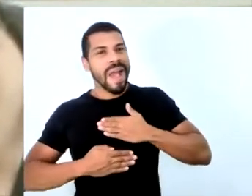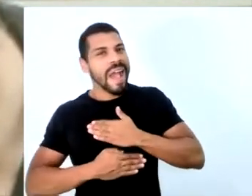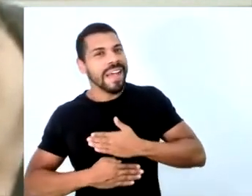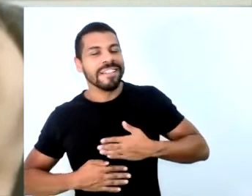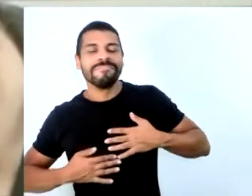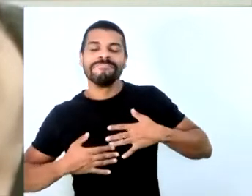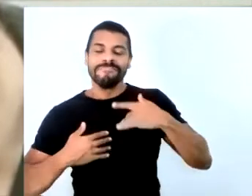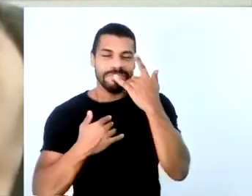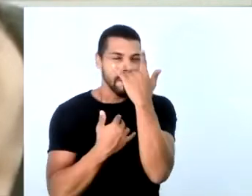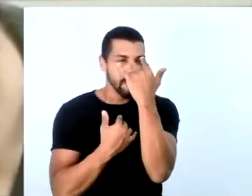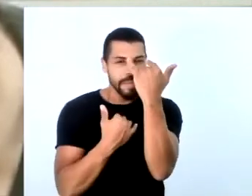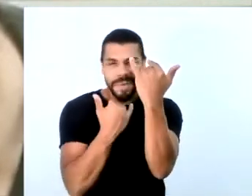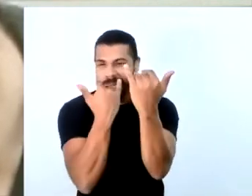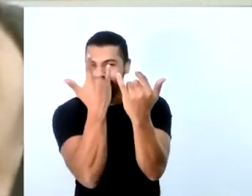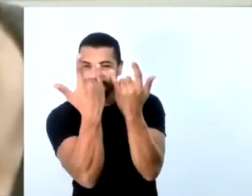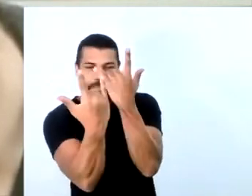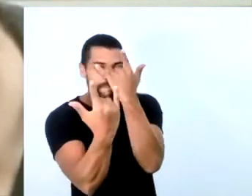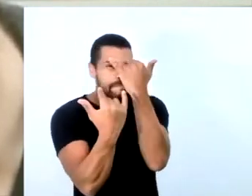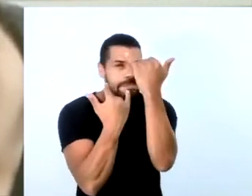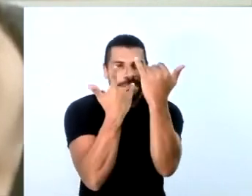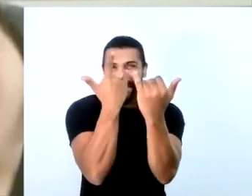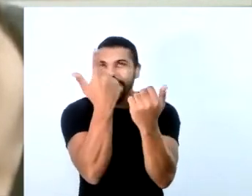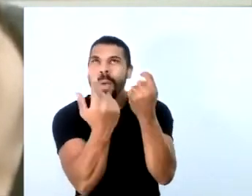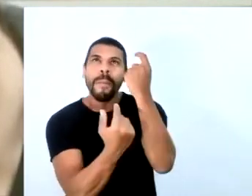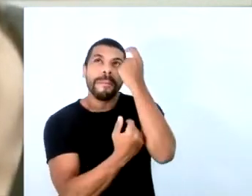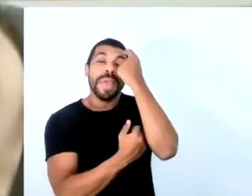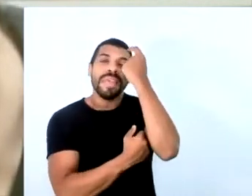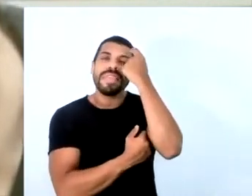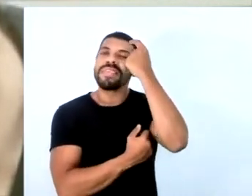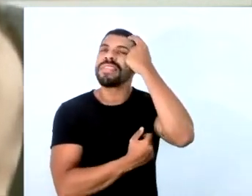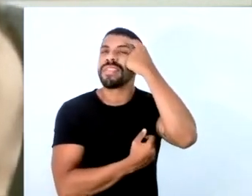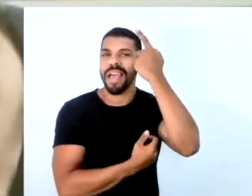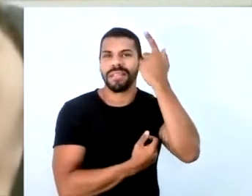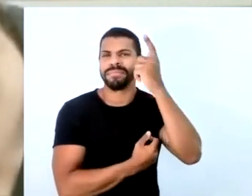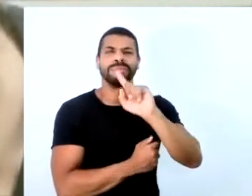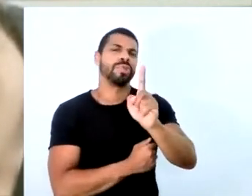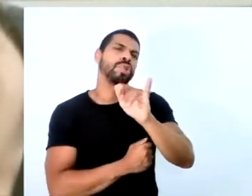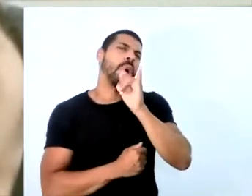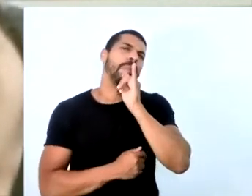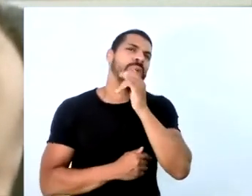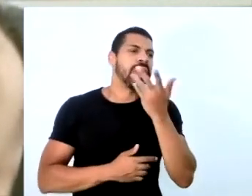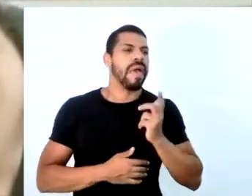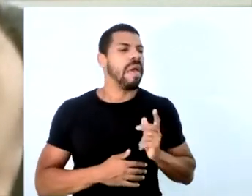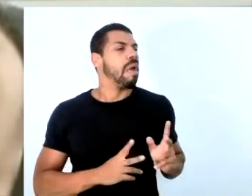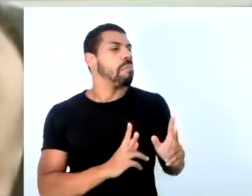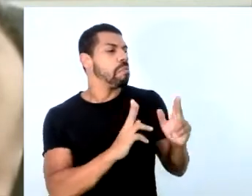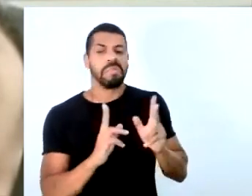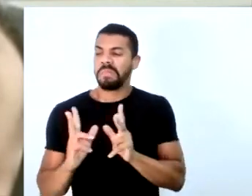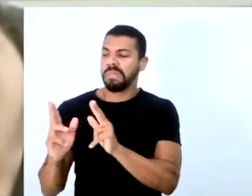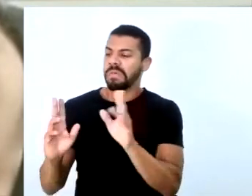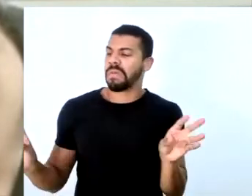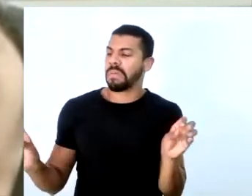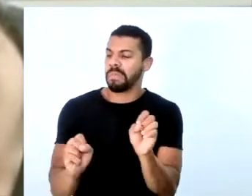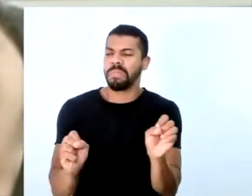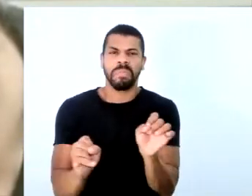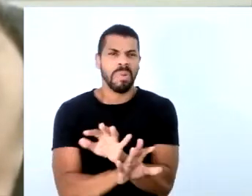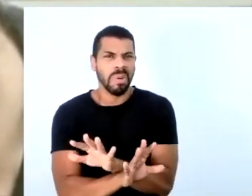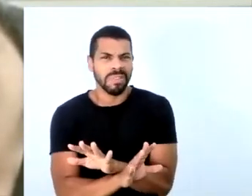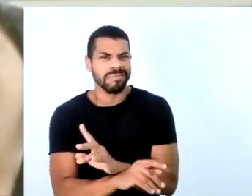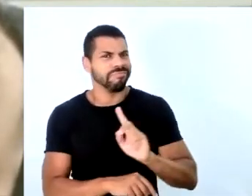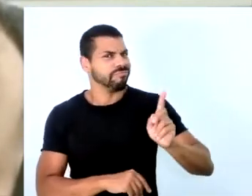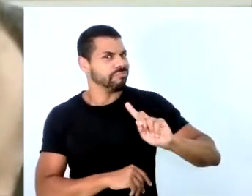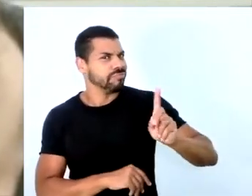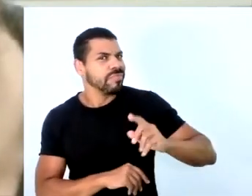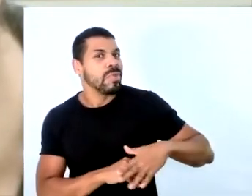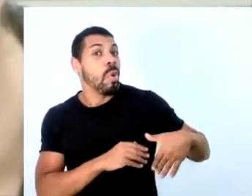vai se apresentando. Mas eu tenho prazer no processo que me instiga a pensar o que eu estou fazendo. Que não é